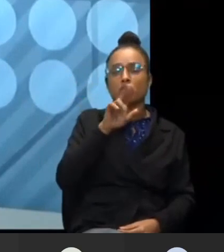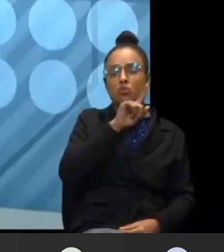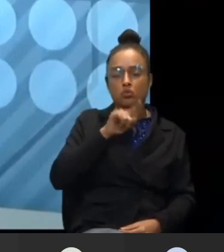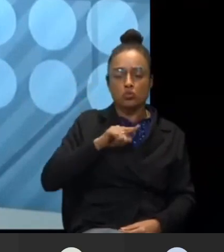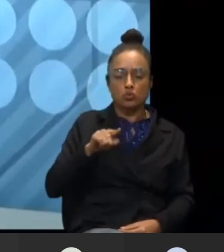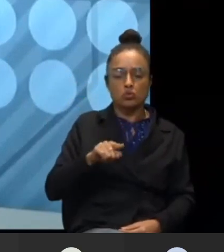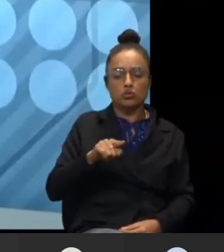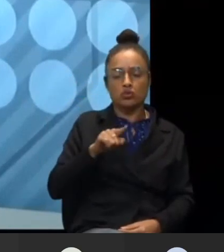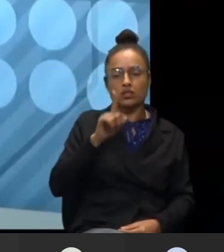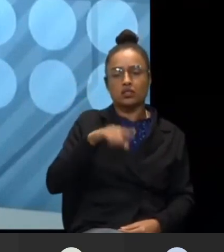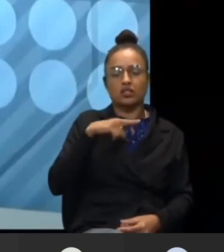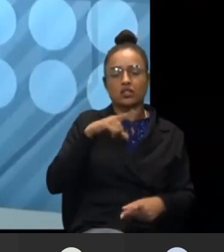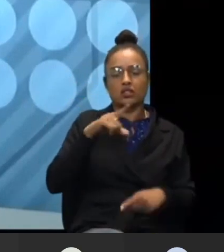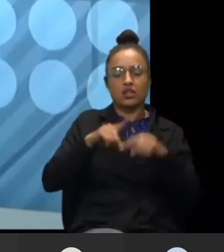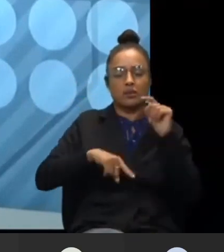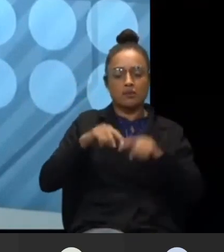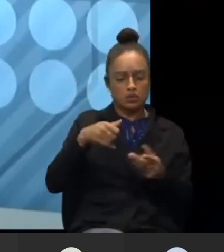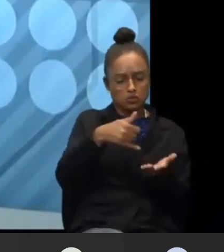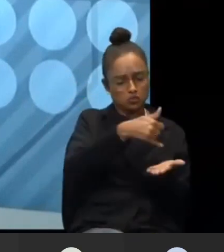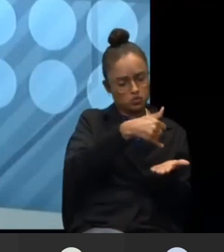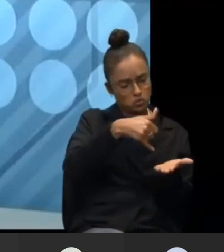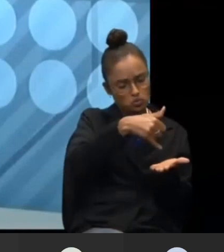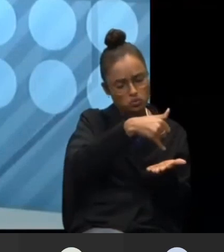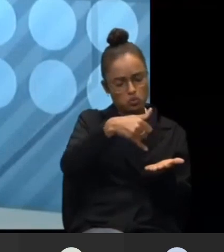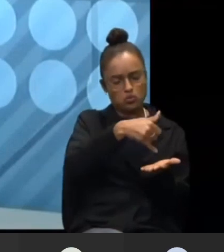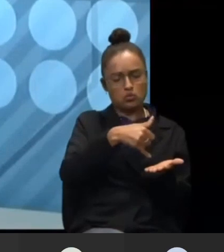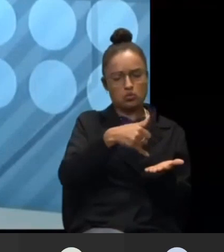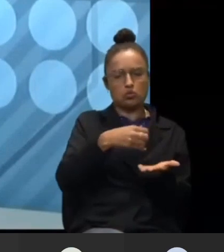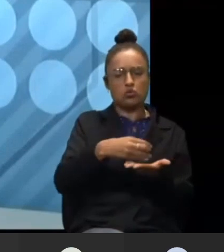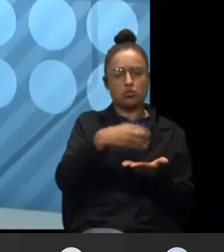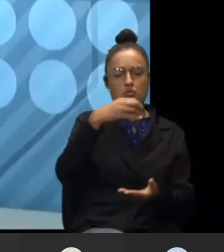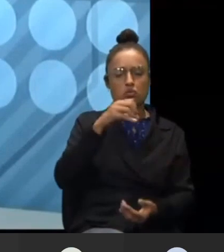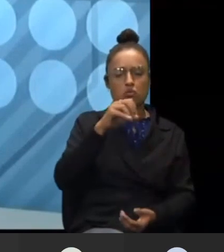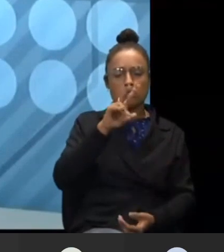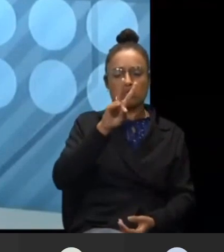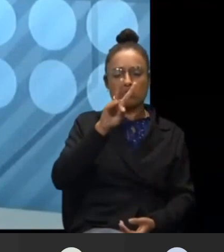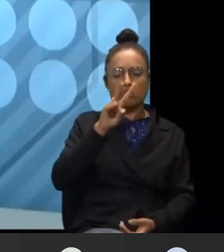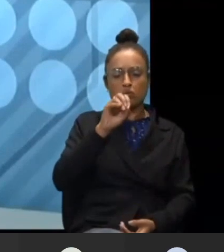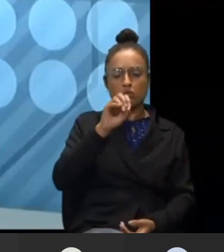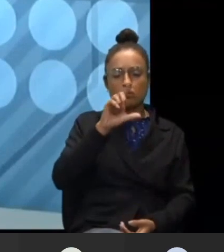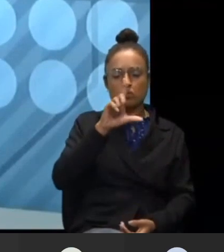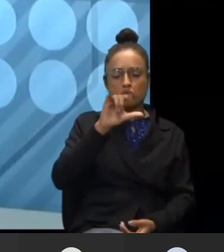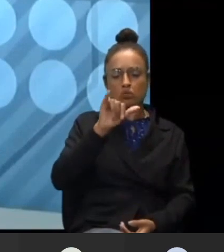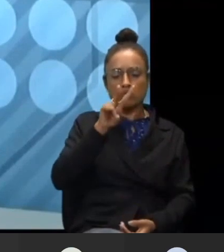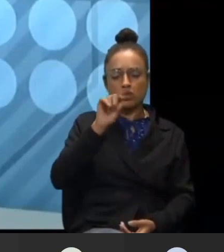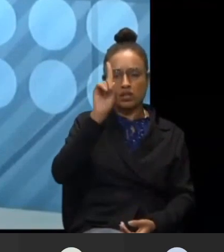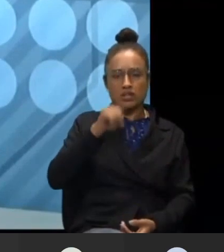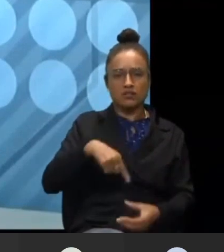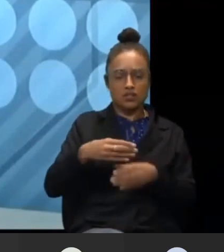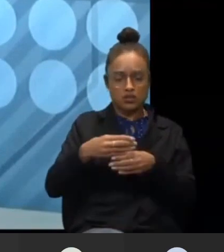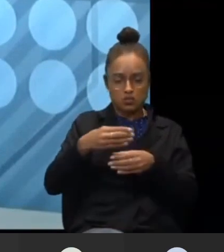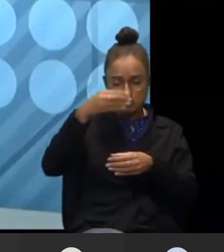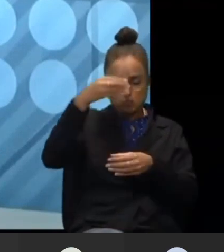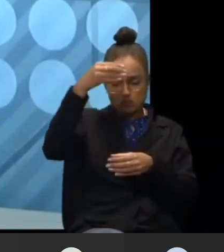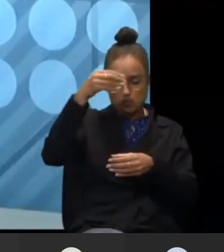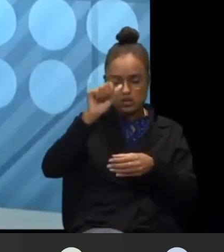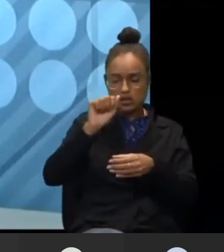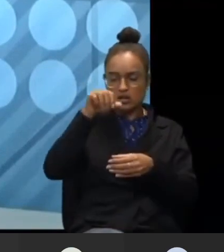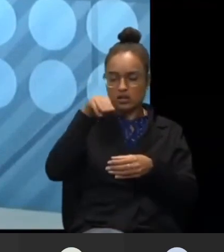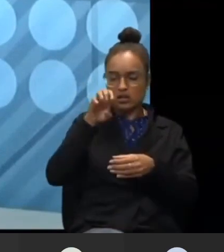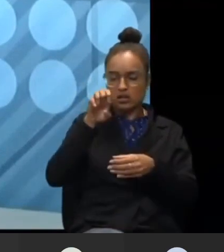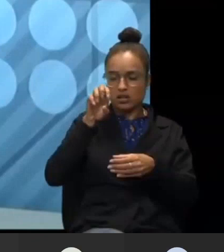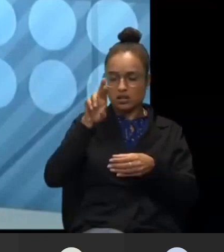que alguns produtos à base de óleo, óleo de oliva, por exemplo, ele é um frasco âmbar, é um frasco escuro, que